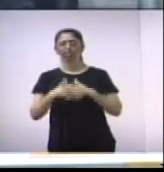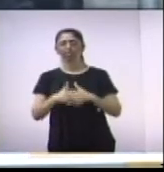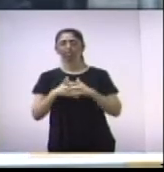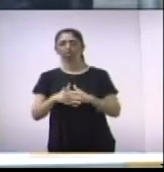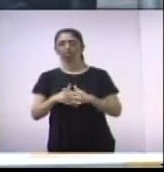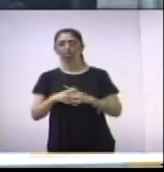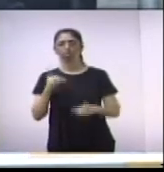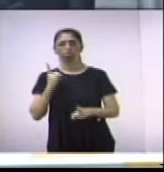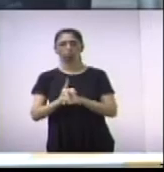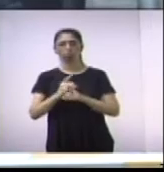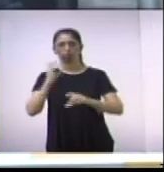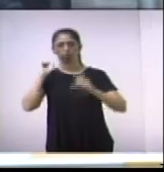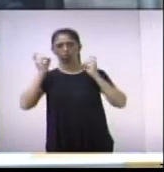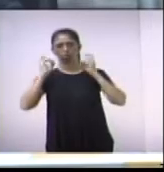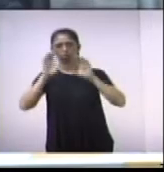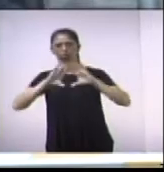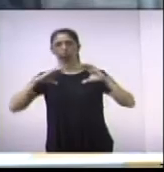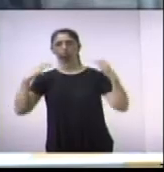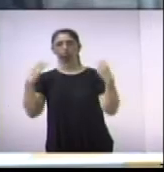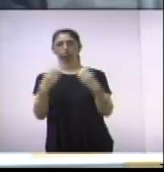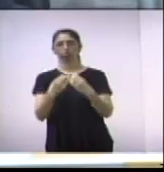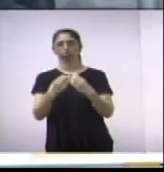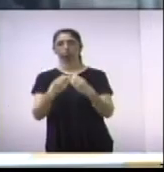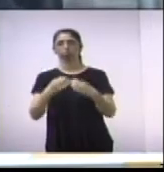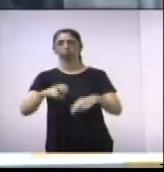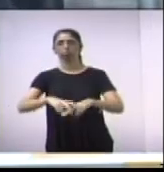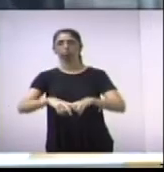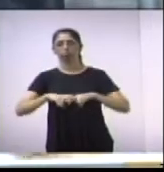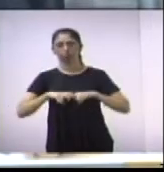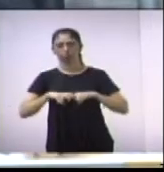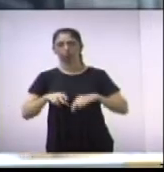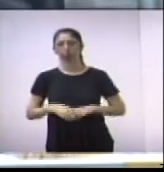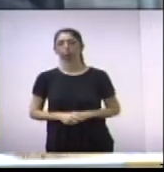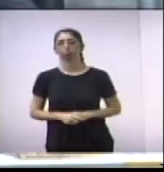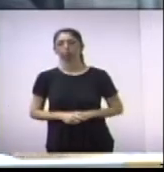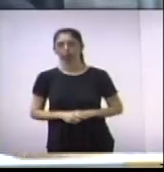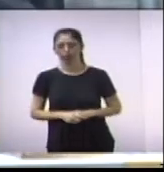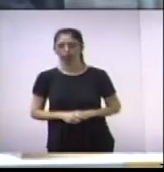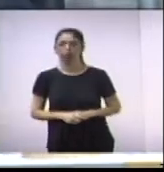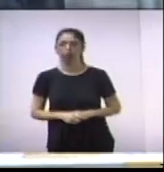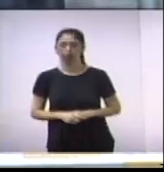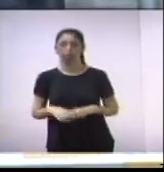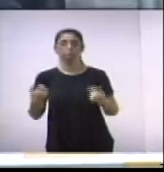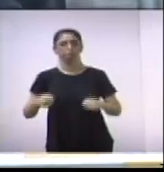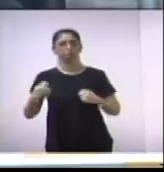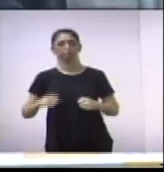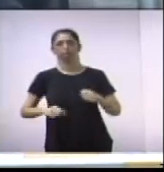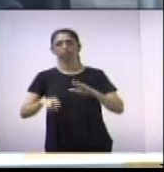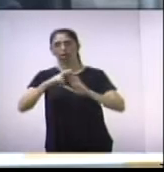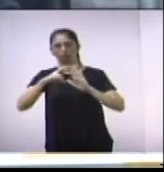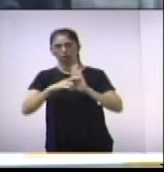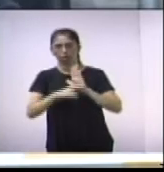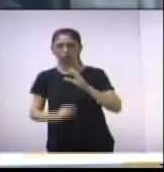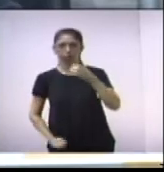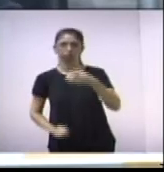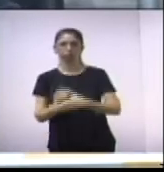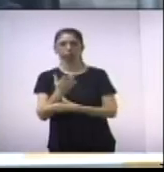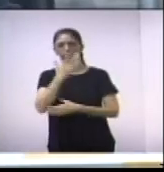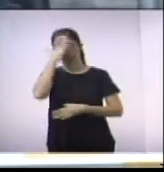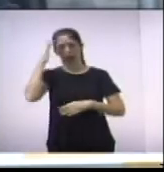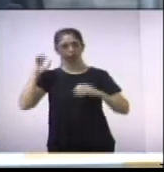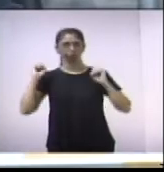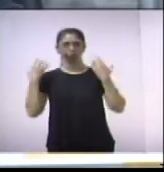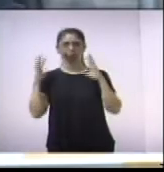a gente é contrário ao acatamento da representação. Aliás, também, trata-se de